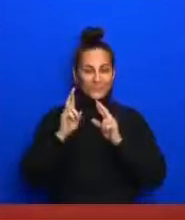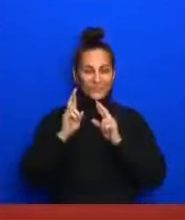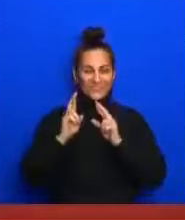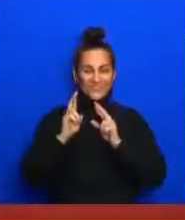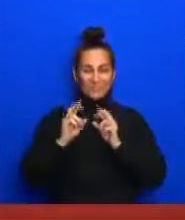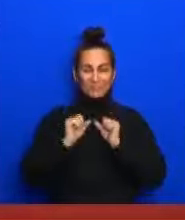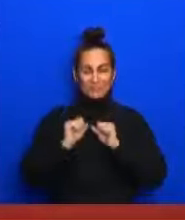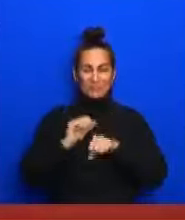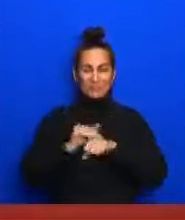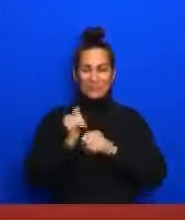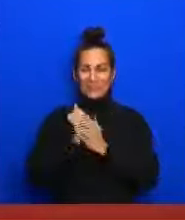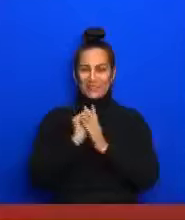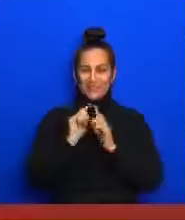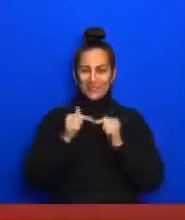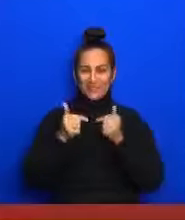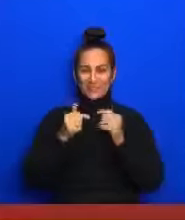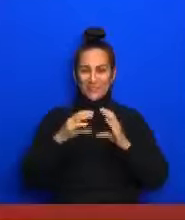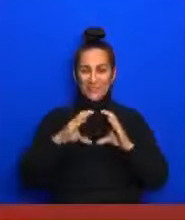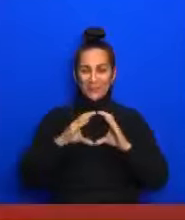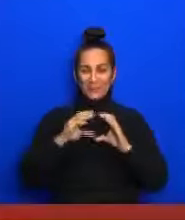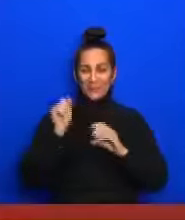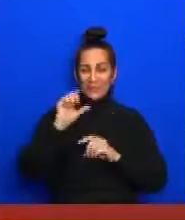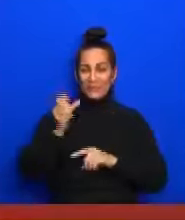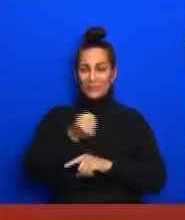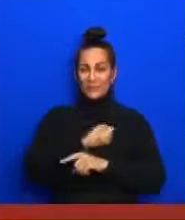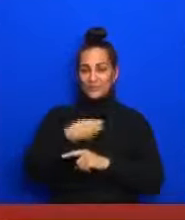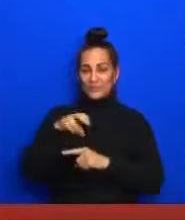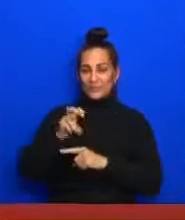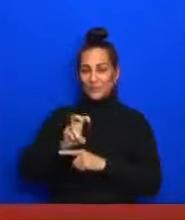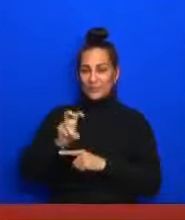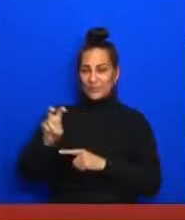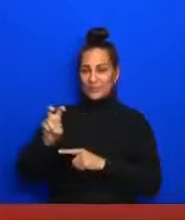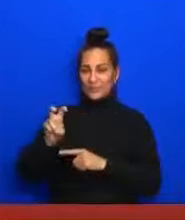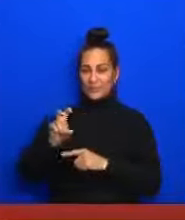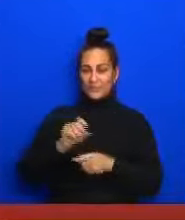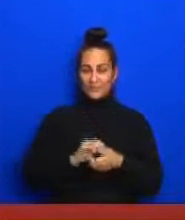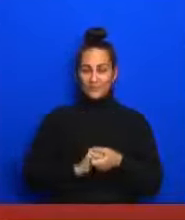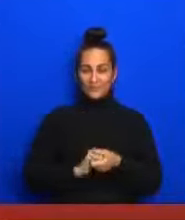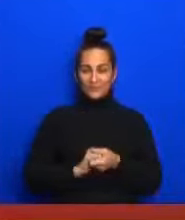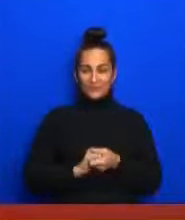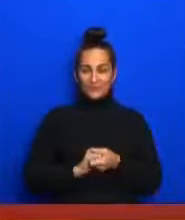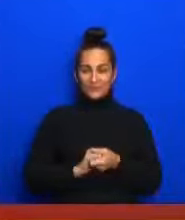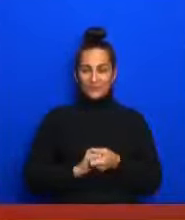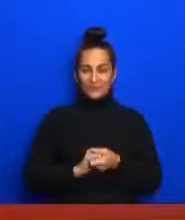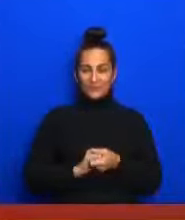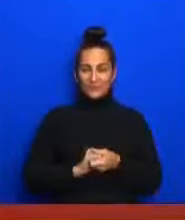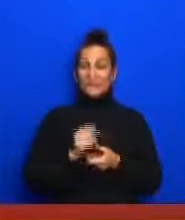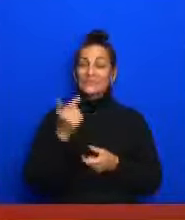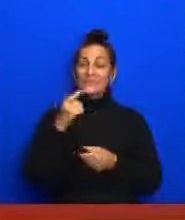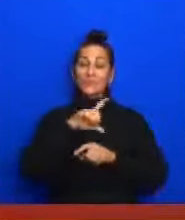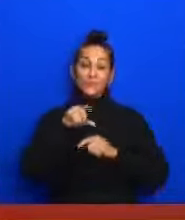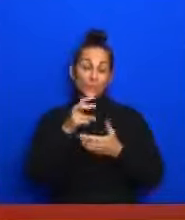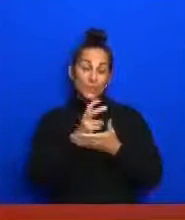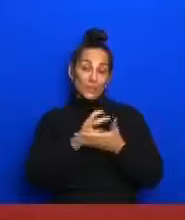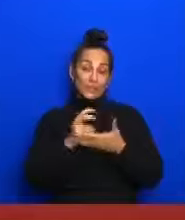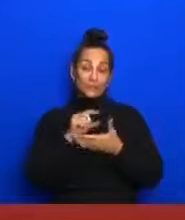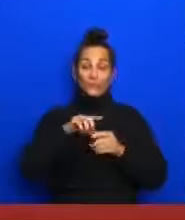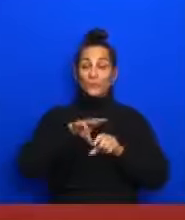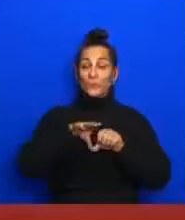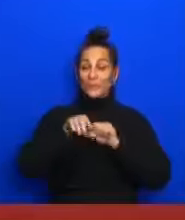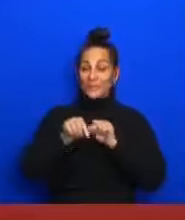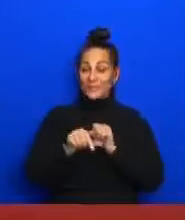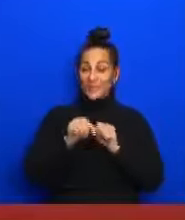torcida. Pode chamar que a sorte vem. Bola azul 55, azul número 55. Depois do sorteio da quina, do